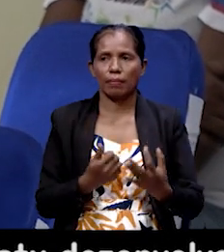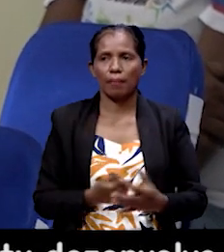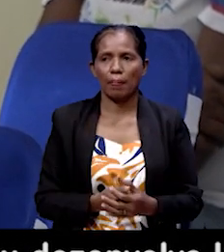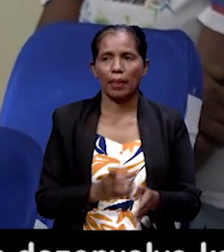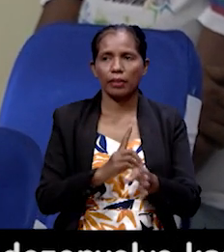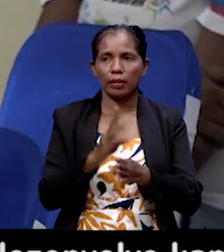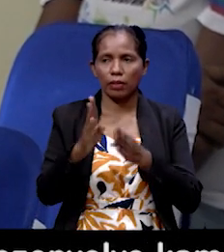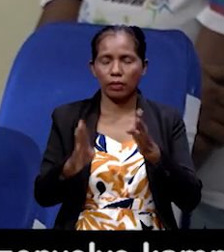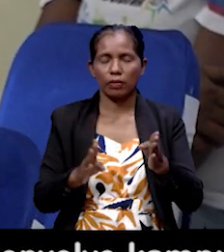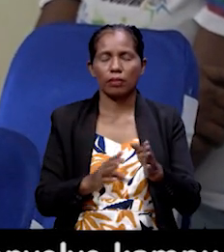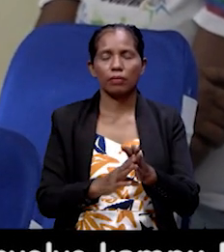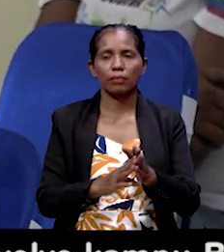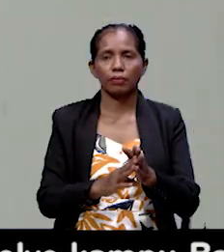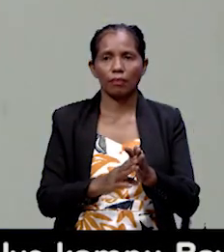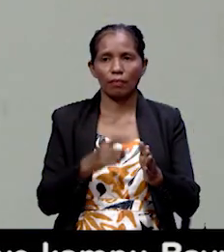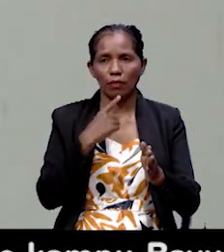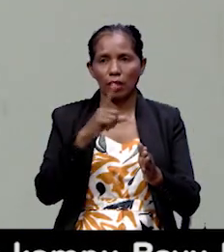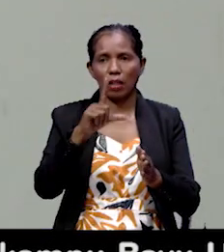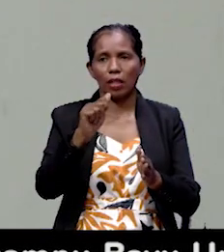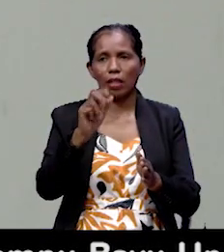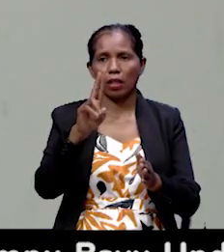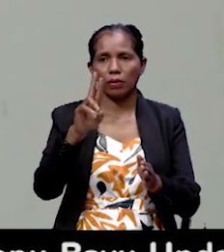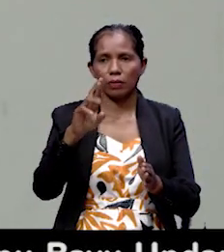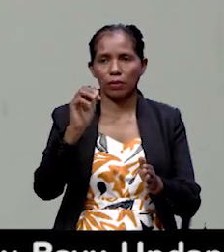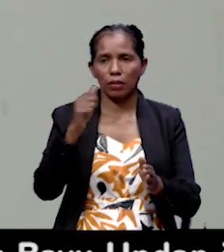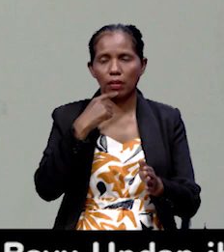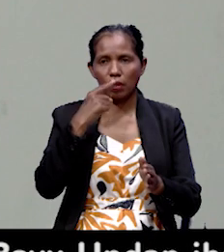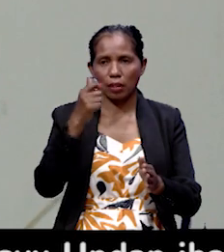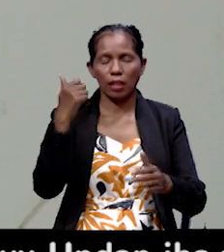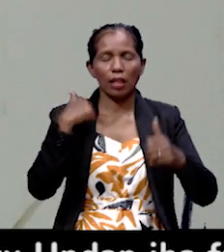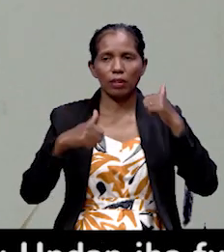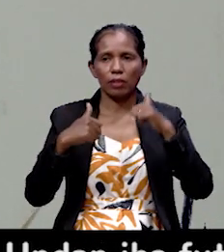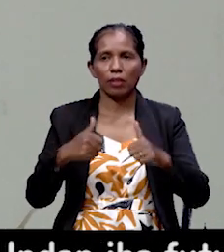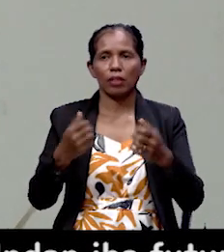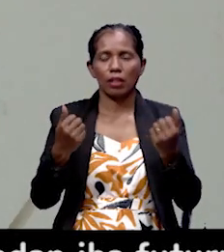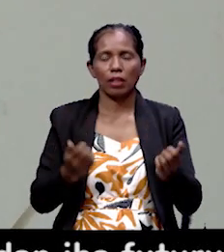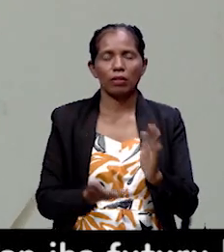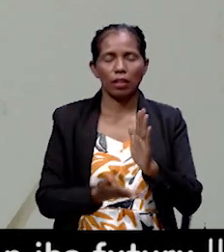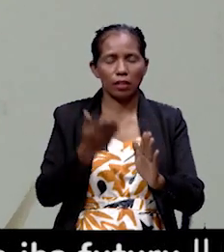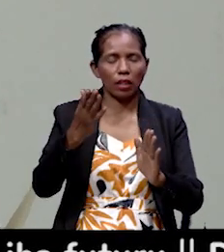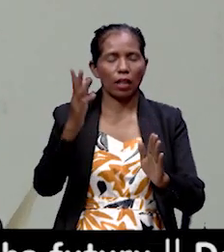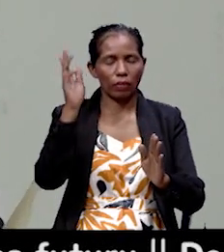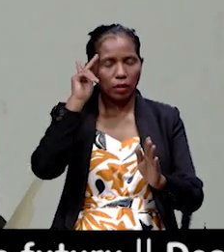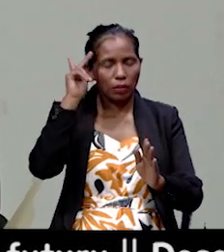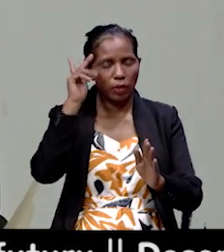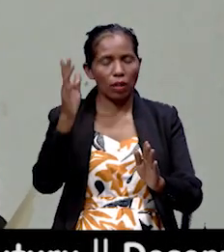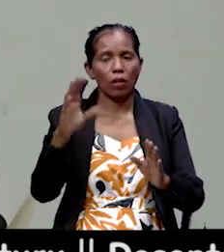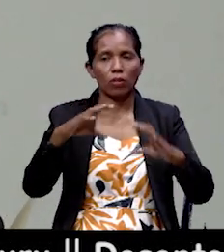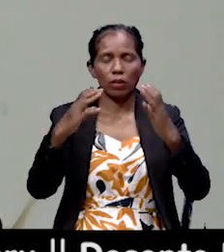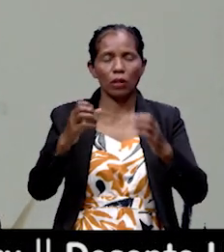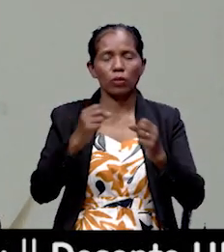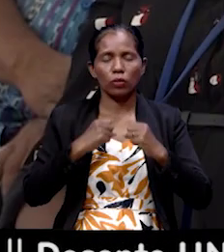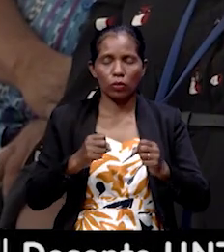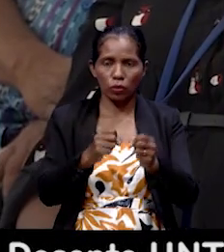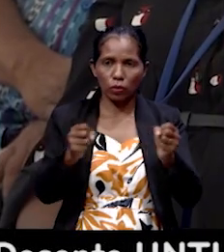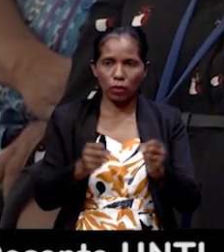Diretor Executivo Fundação Codiva, Laura Afonso de Jesus Seteten, atividade Idane, atu hasa e conhecimento Conselho Sucucira, atu